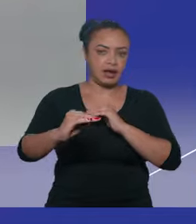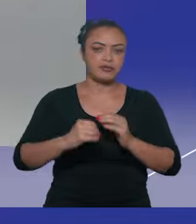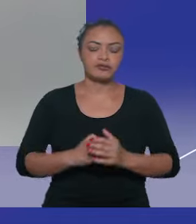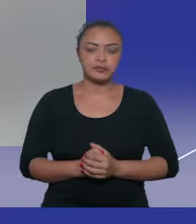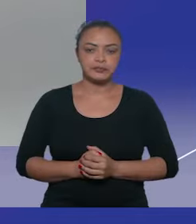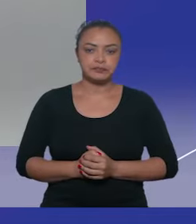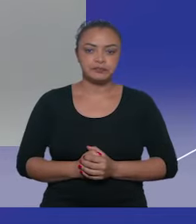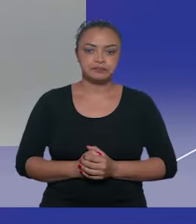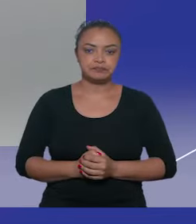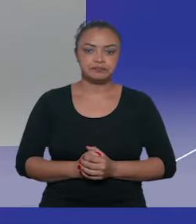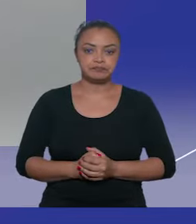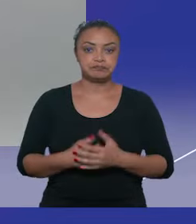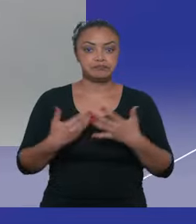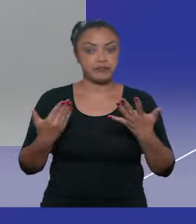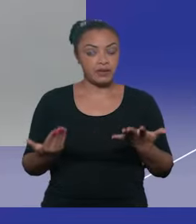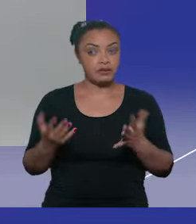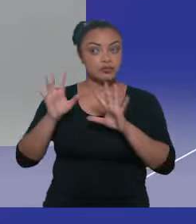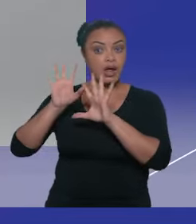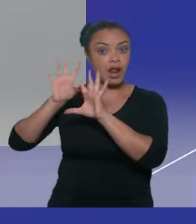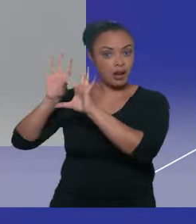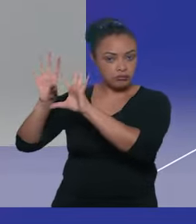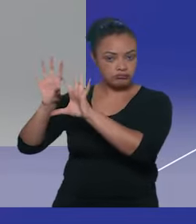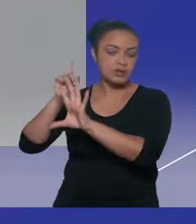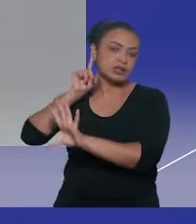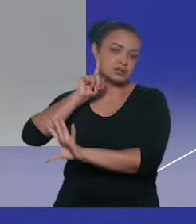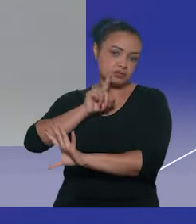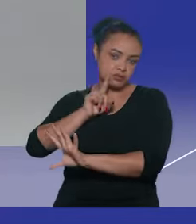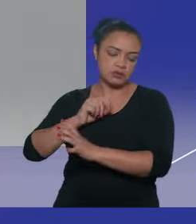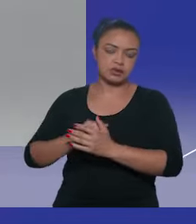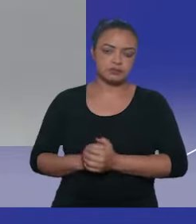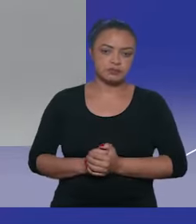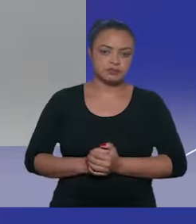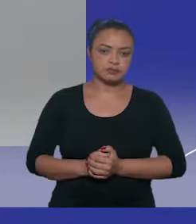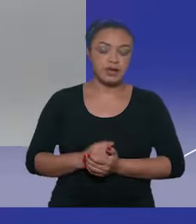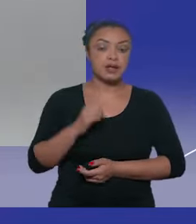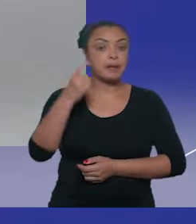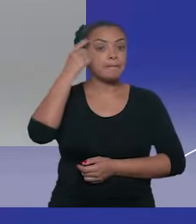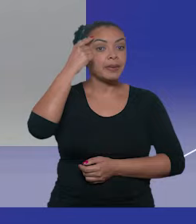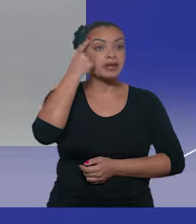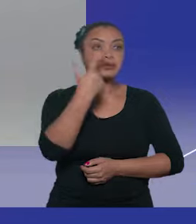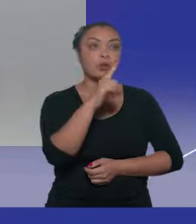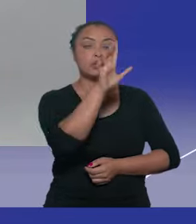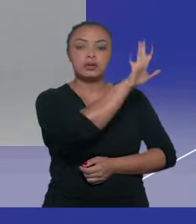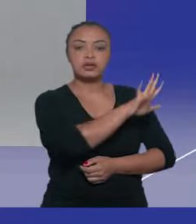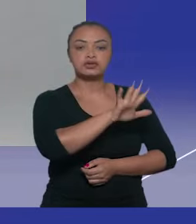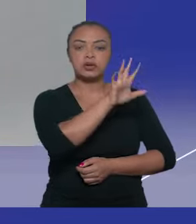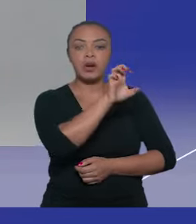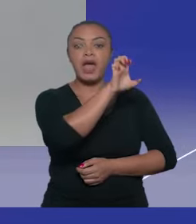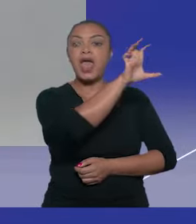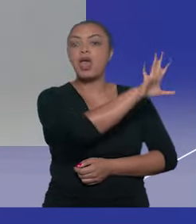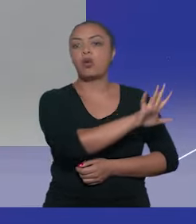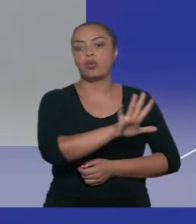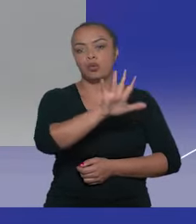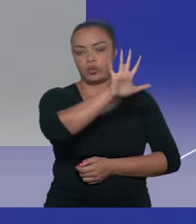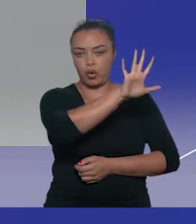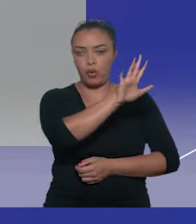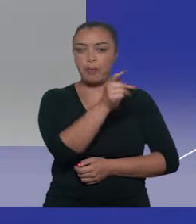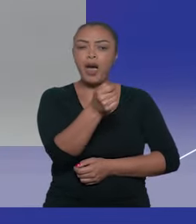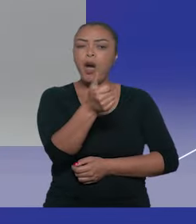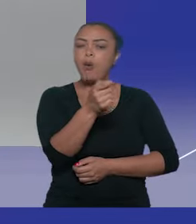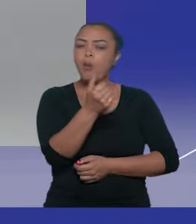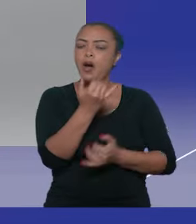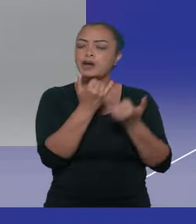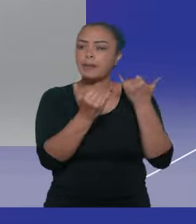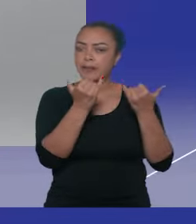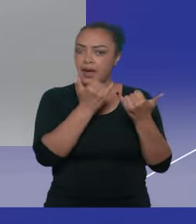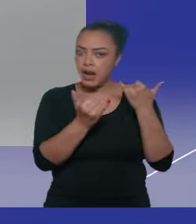mais estáveis. Isso é a historinha dos Estados Unidos. Se a gente atravessa ali, pensa na Europa, é muito parecido, muito, é a mesma,